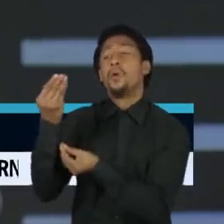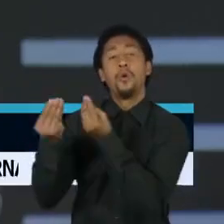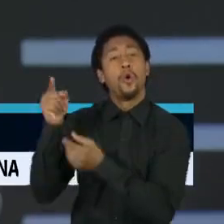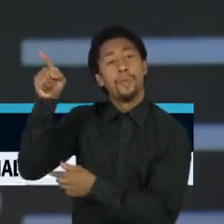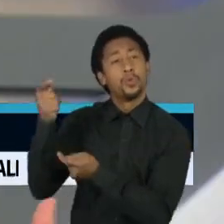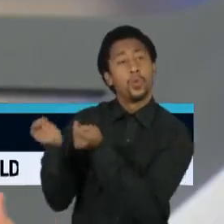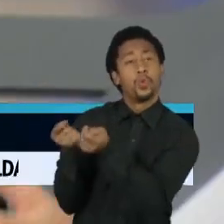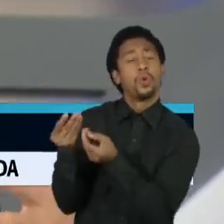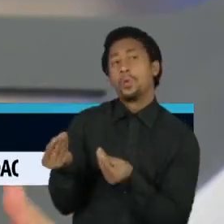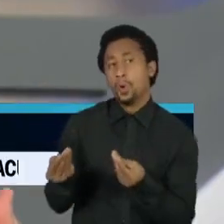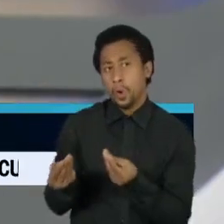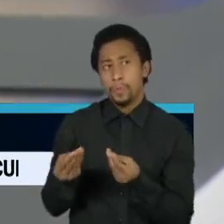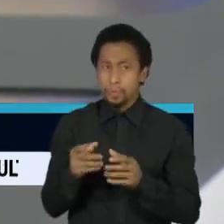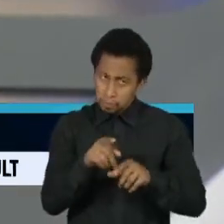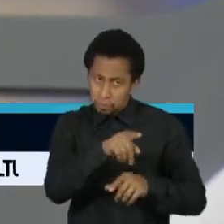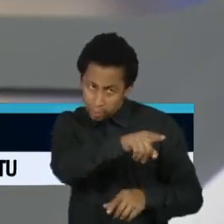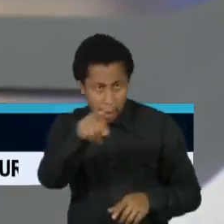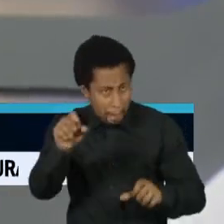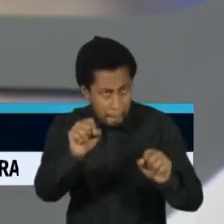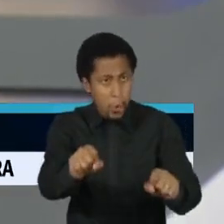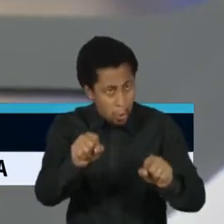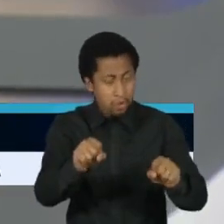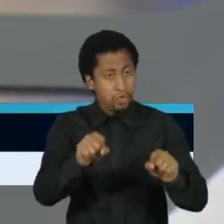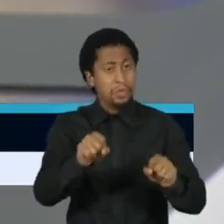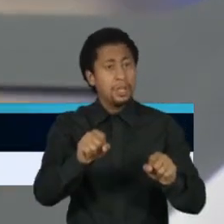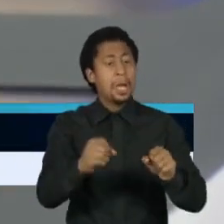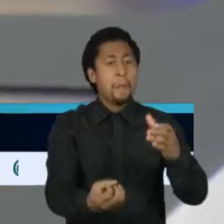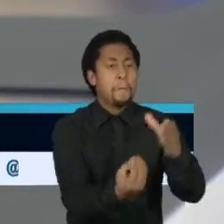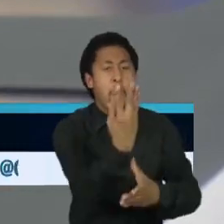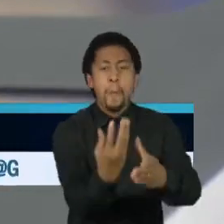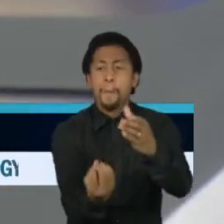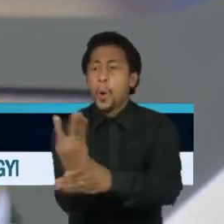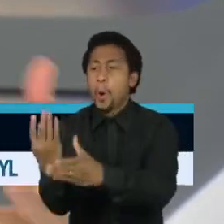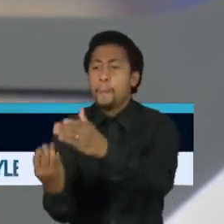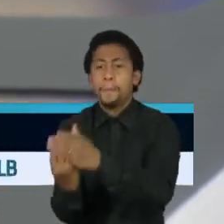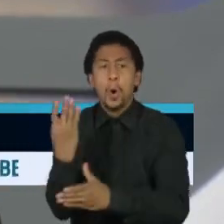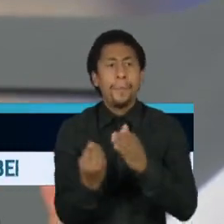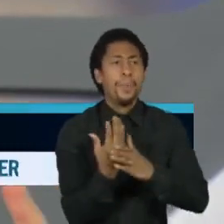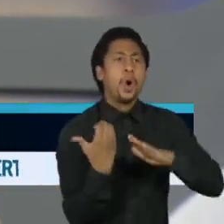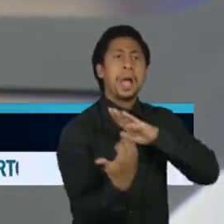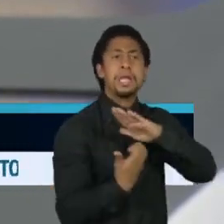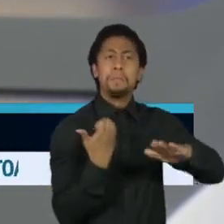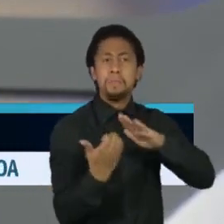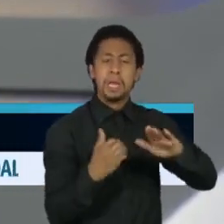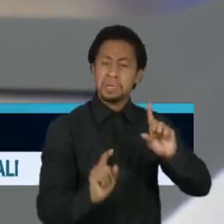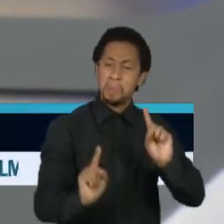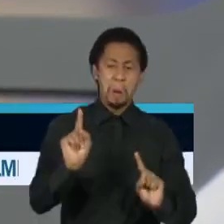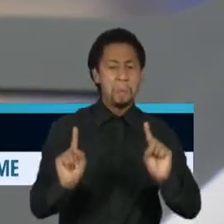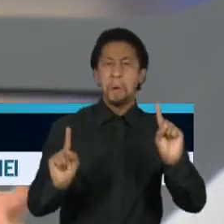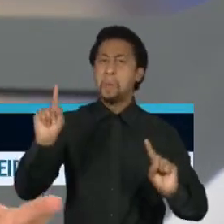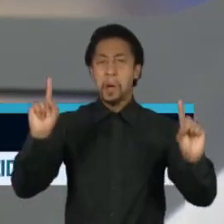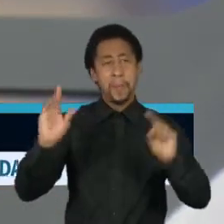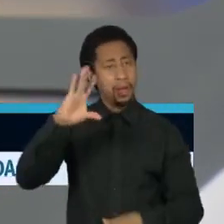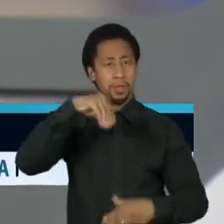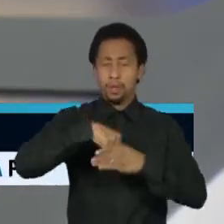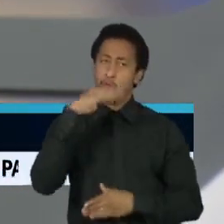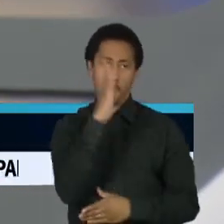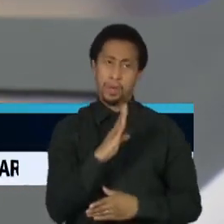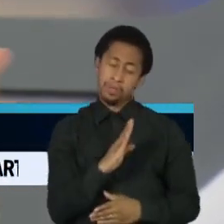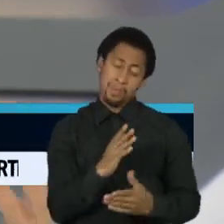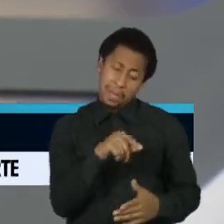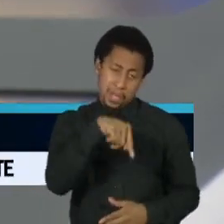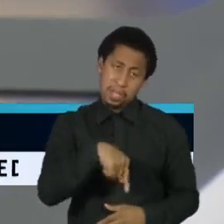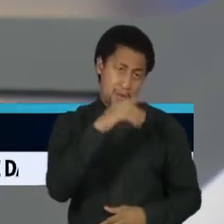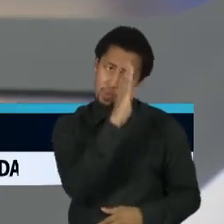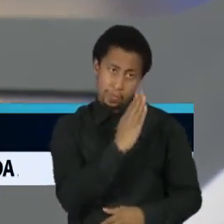muito a competição no mercado, coisa que a gente não tem no Brasil. A Petrobras ainda é uma monopolista. Ou você faz uma